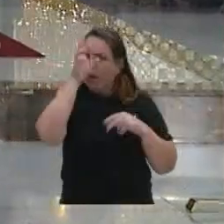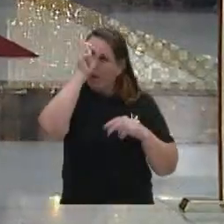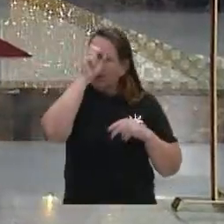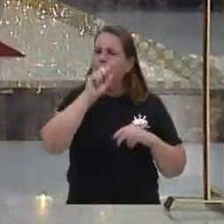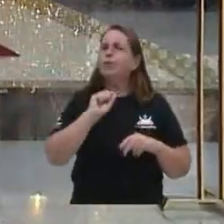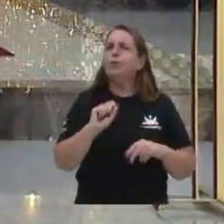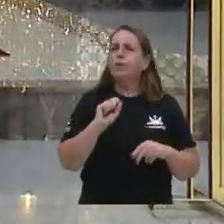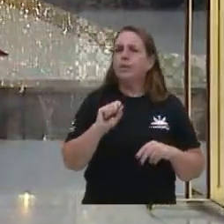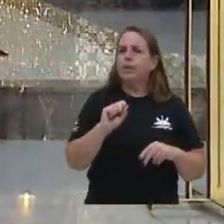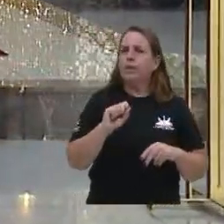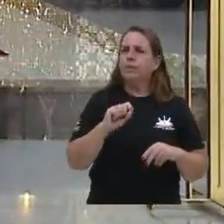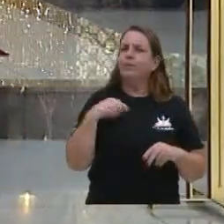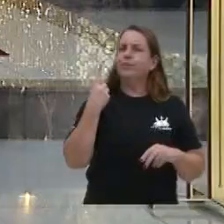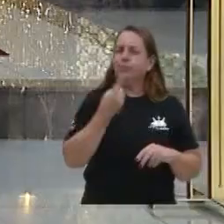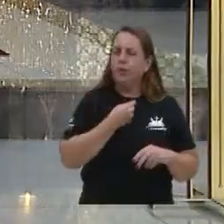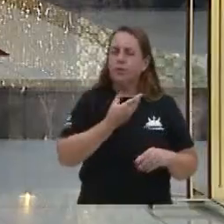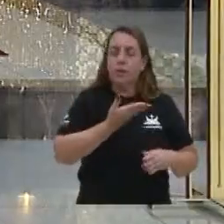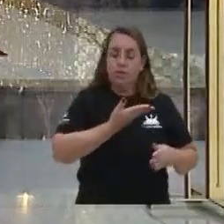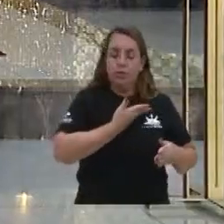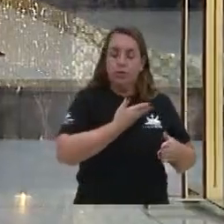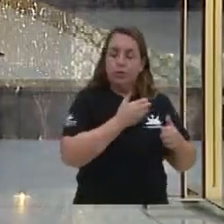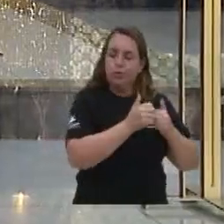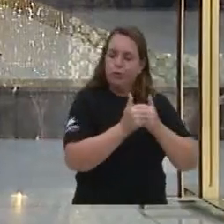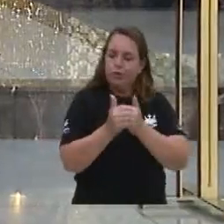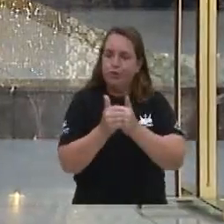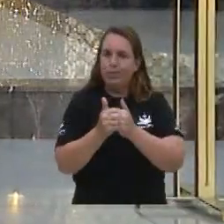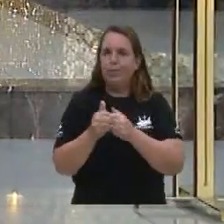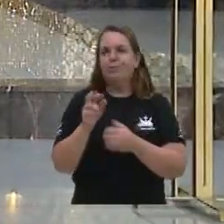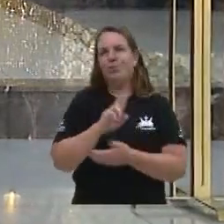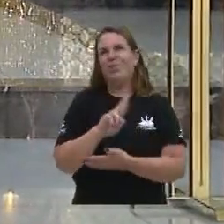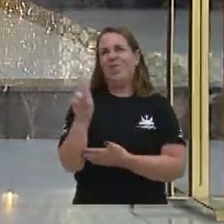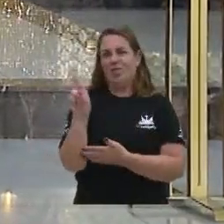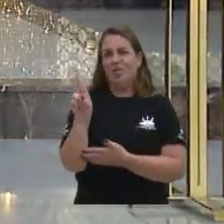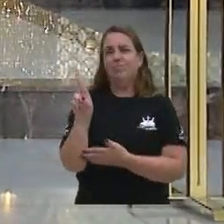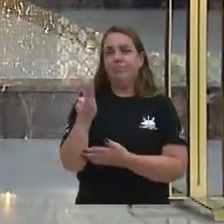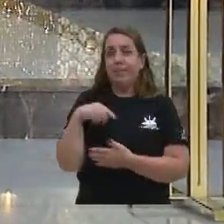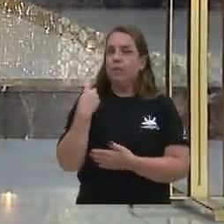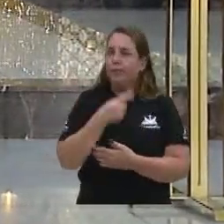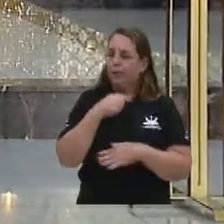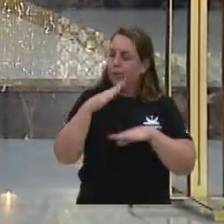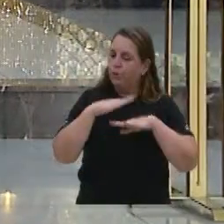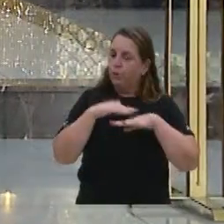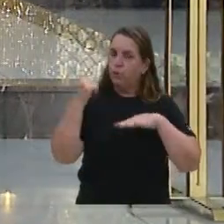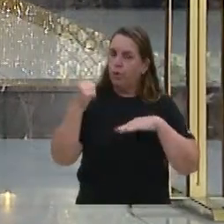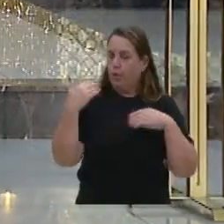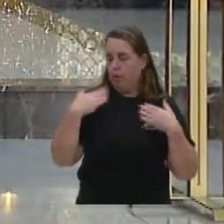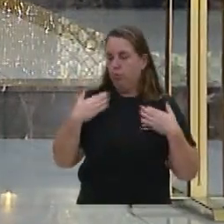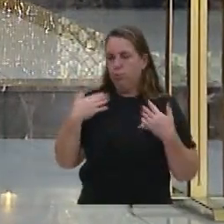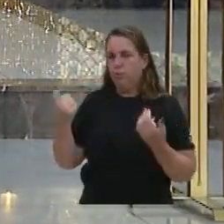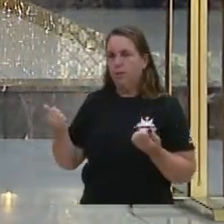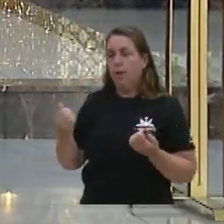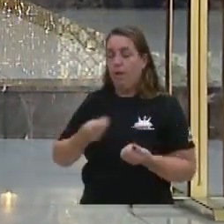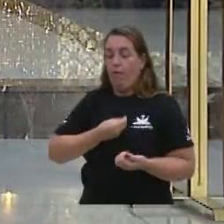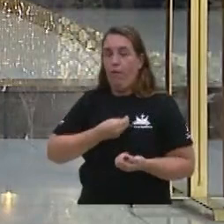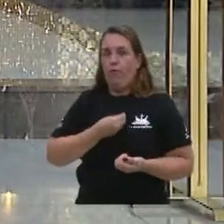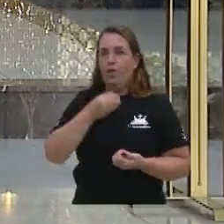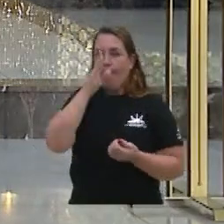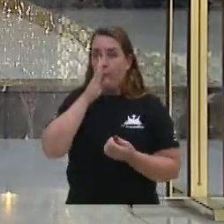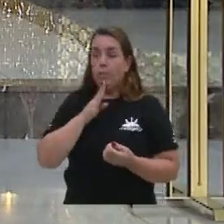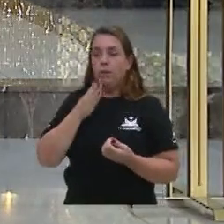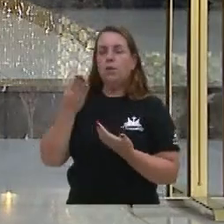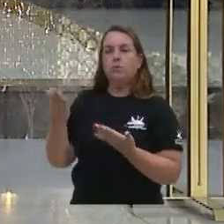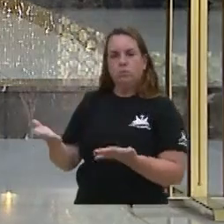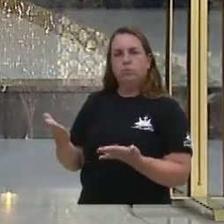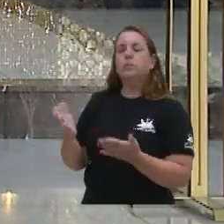a ser discípulo do Senhor. Nós somos chamados na vida pública de Jesus,